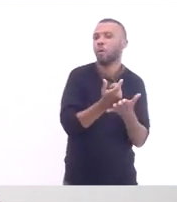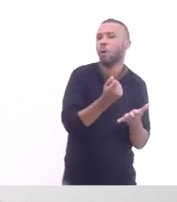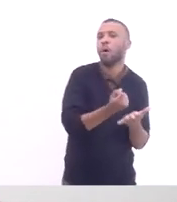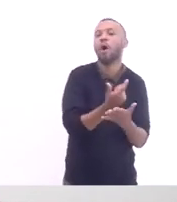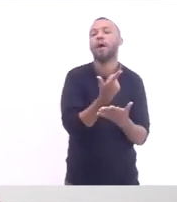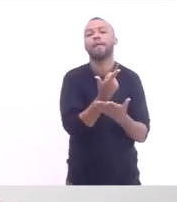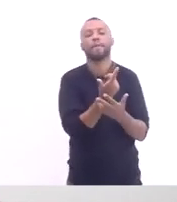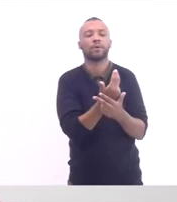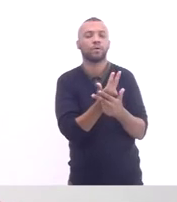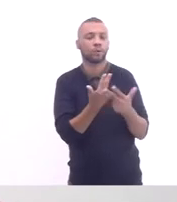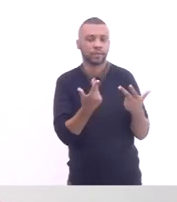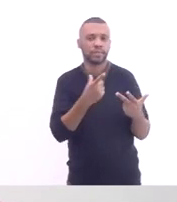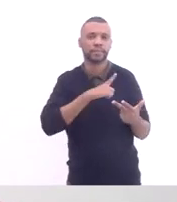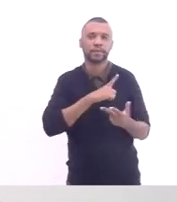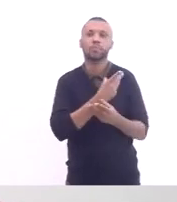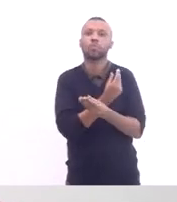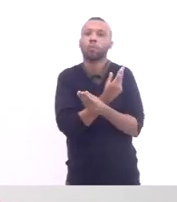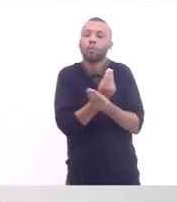com bastante...